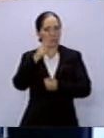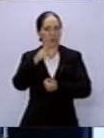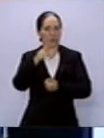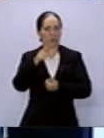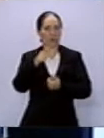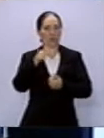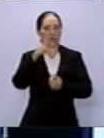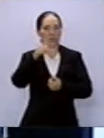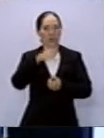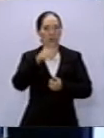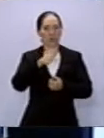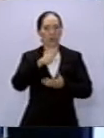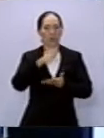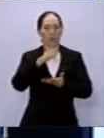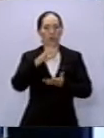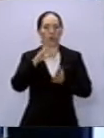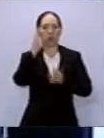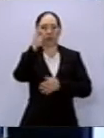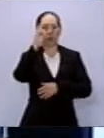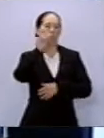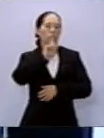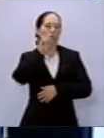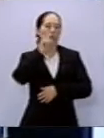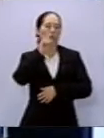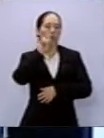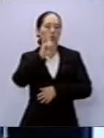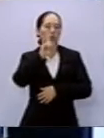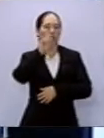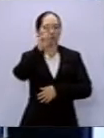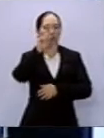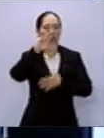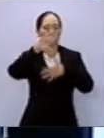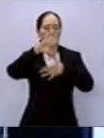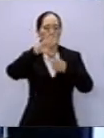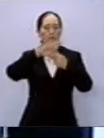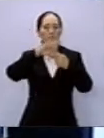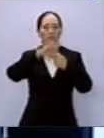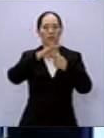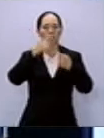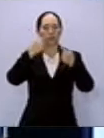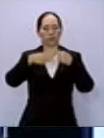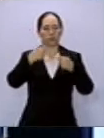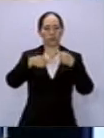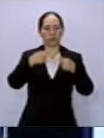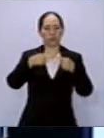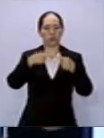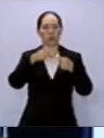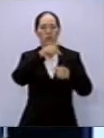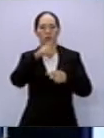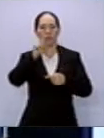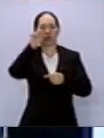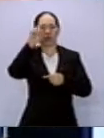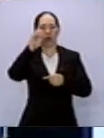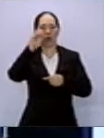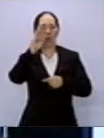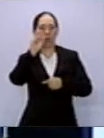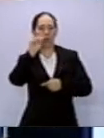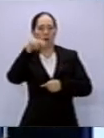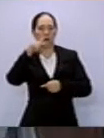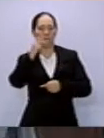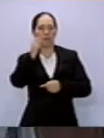maior país capitalista do mundo que é os Estados Unidos se debatem há muito tempo e o presidente Obama não consegue implementar